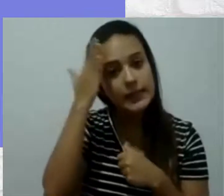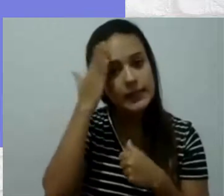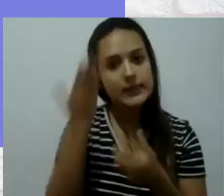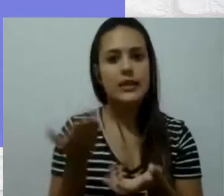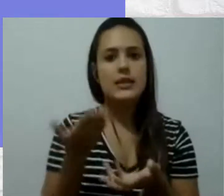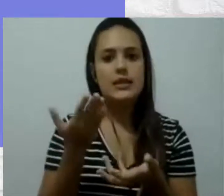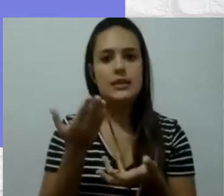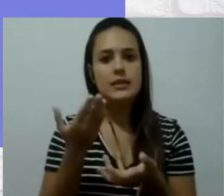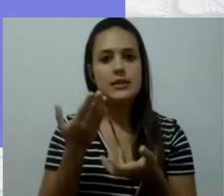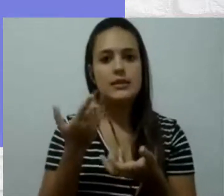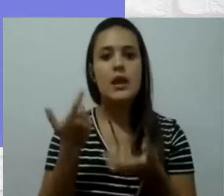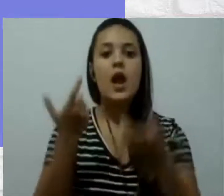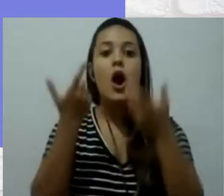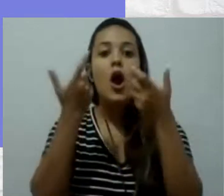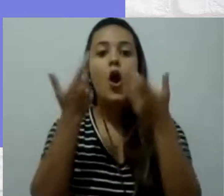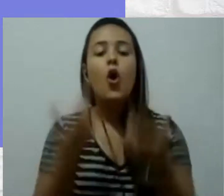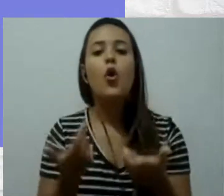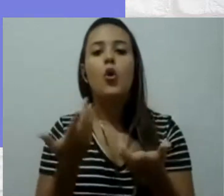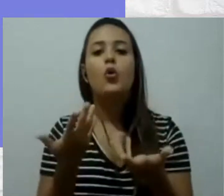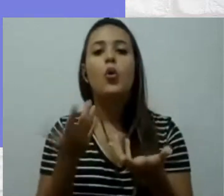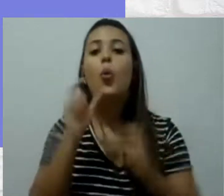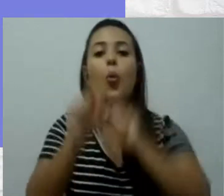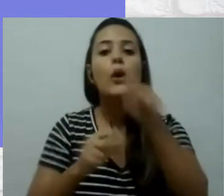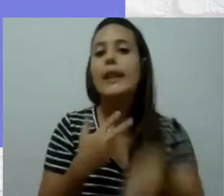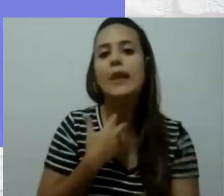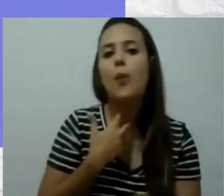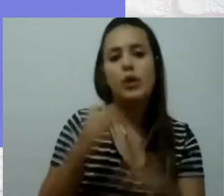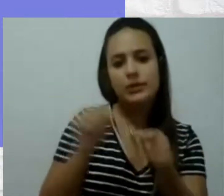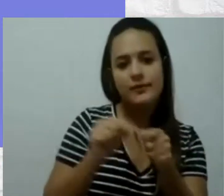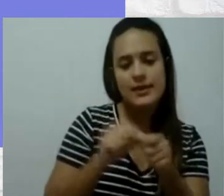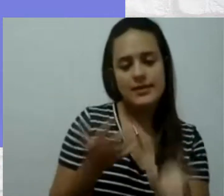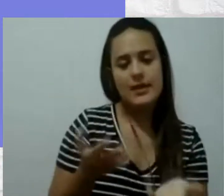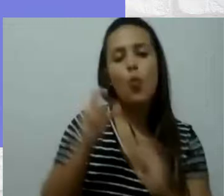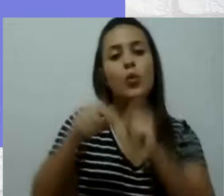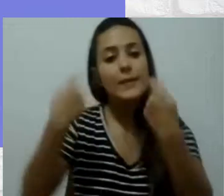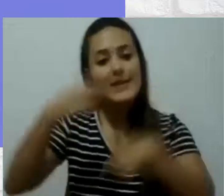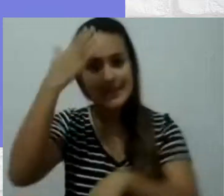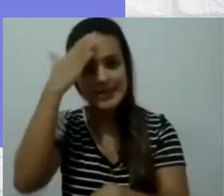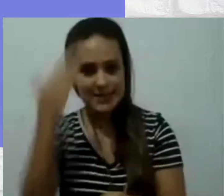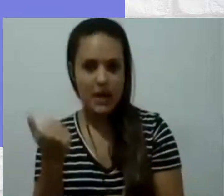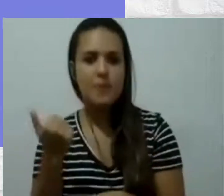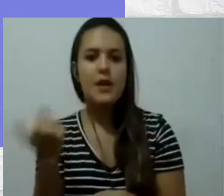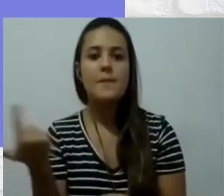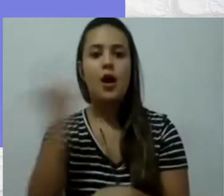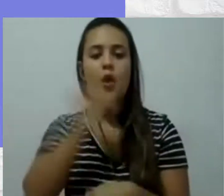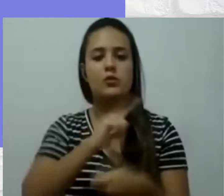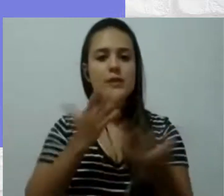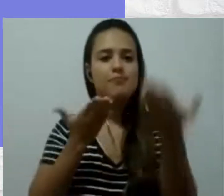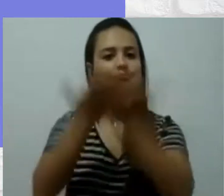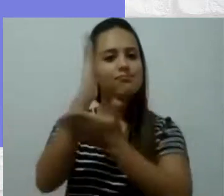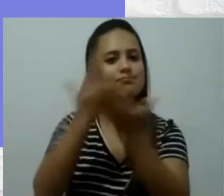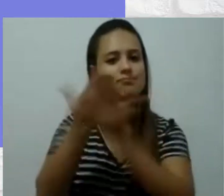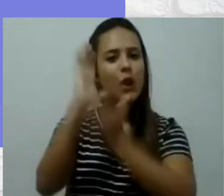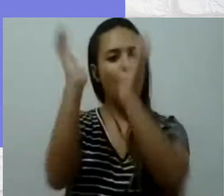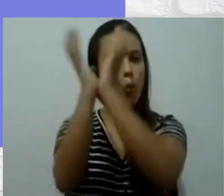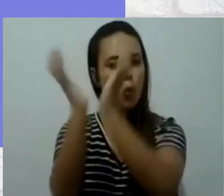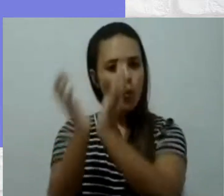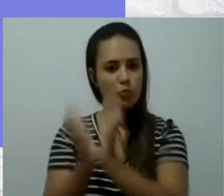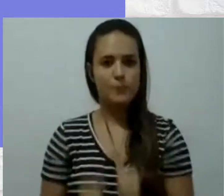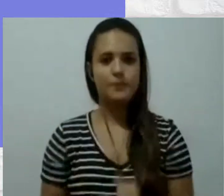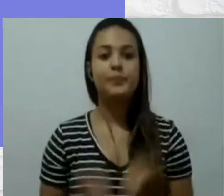como é que eu posso dizer? Entenderem onde vocês não podem chegar e o que é que vocês precisam saber para ter êxito